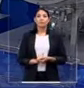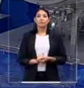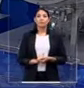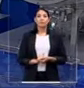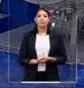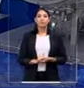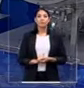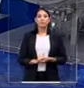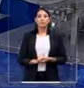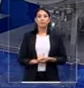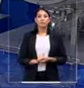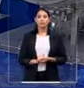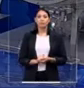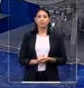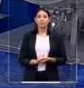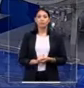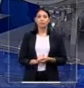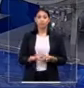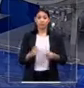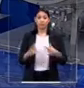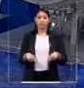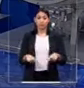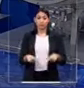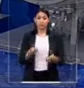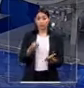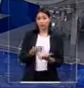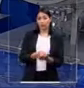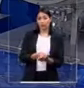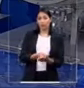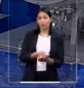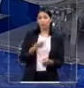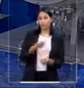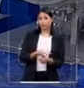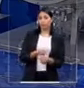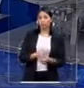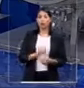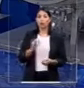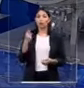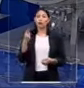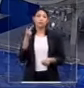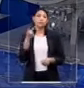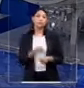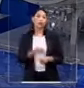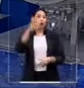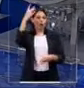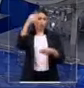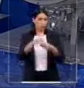loterias.caixa.gov.br. Em breve você poderá saber de onde são as apostas vencedoras ou se o prêmio está acumulado.